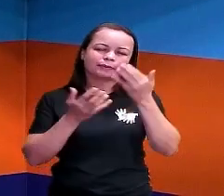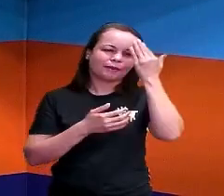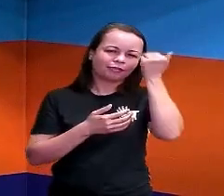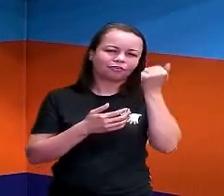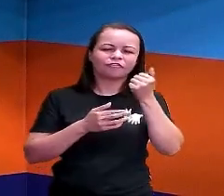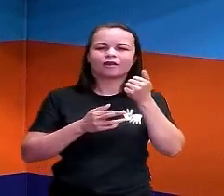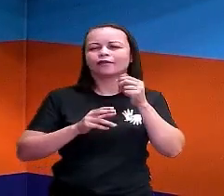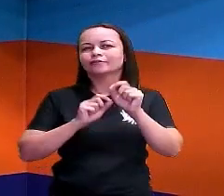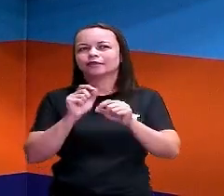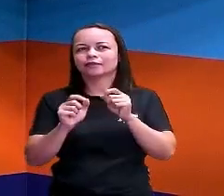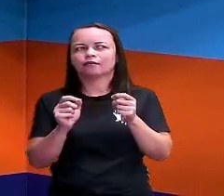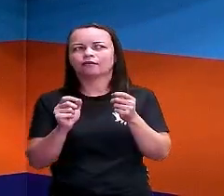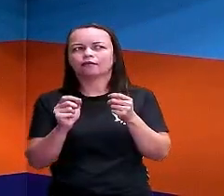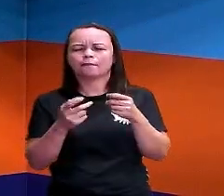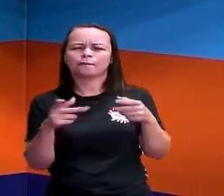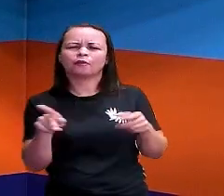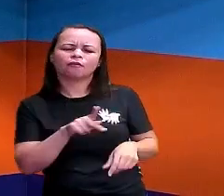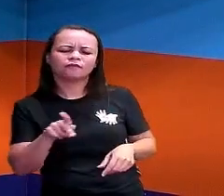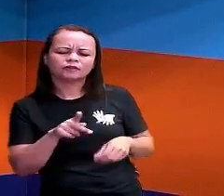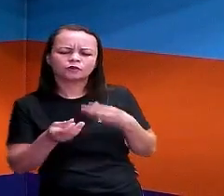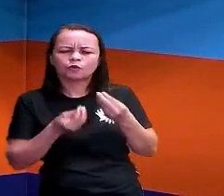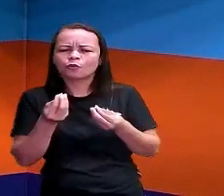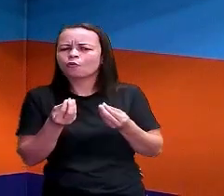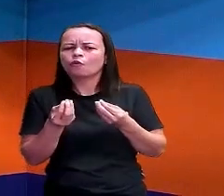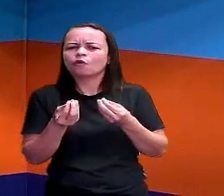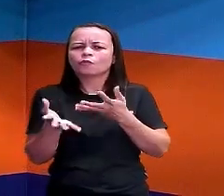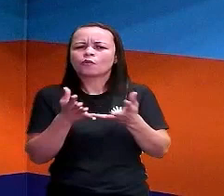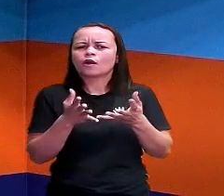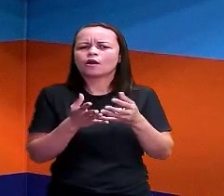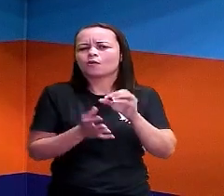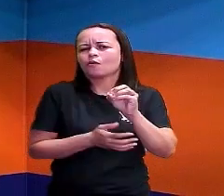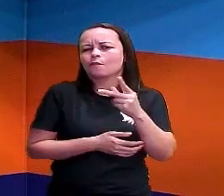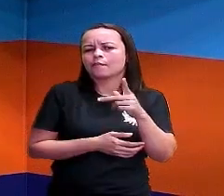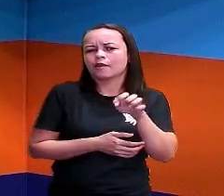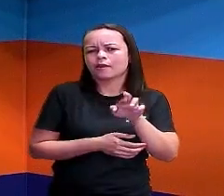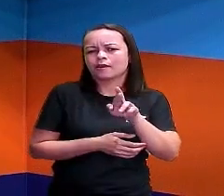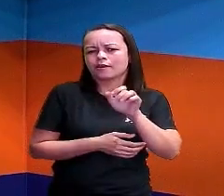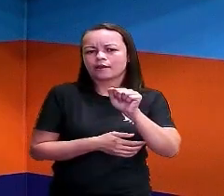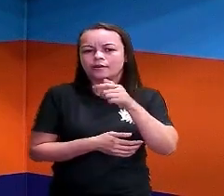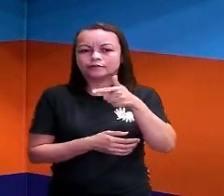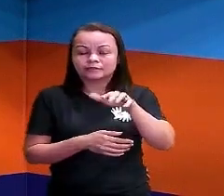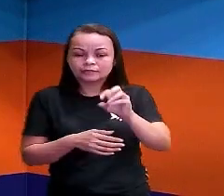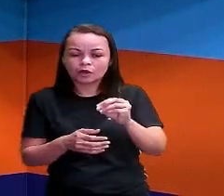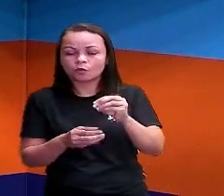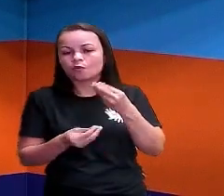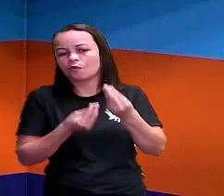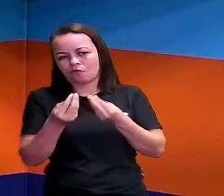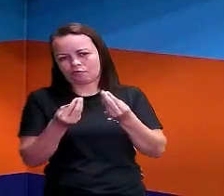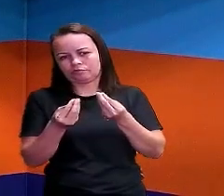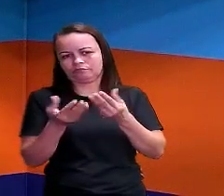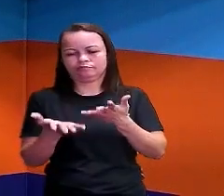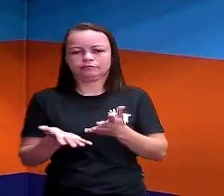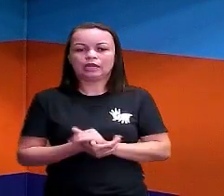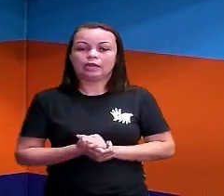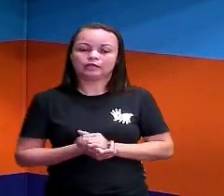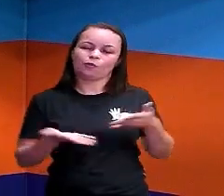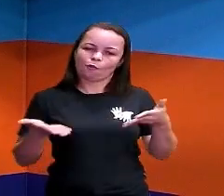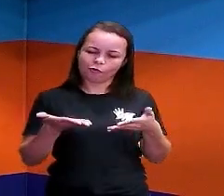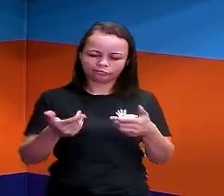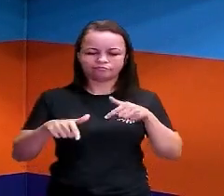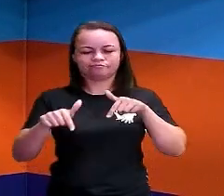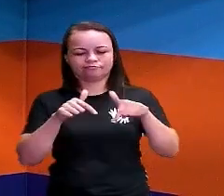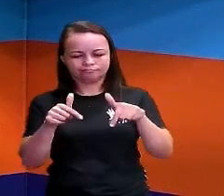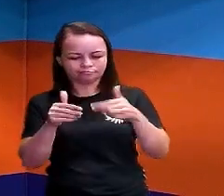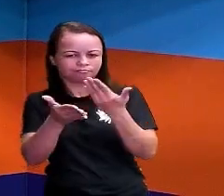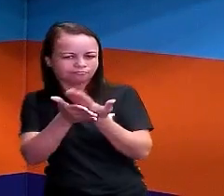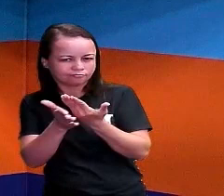a diferença eu vou tratar que tipo de operação? É aí onde a gente vai trabalhar hoje as operações de adição e subtração para que a gente